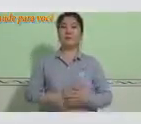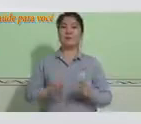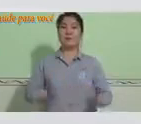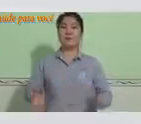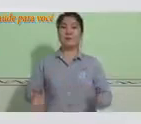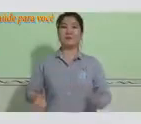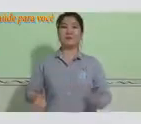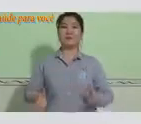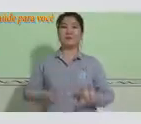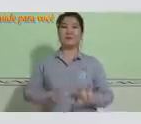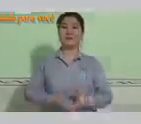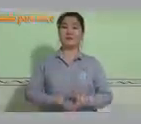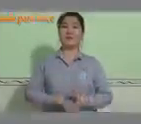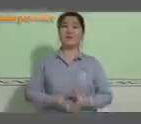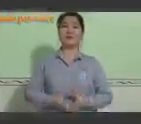Geralmente, vírgula,